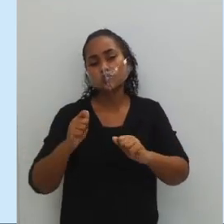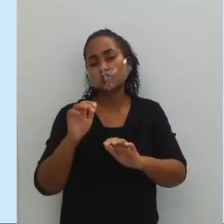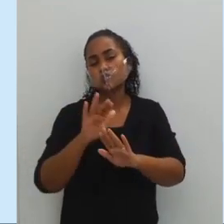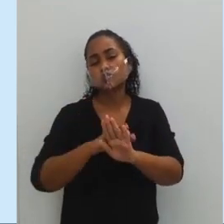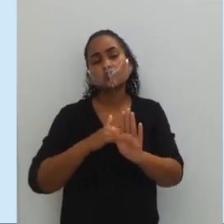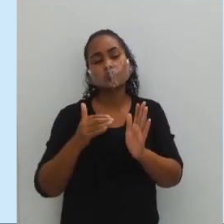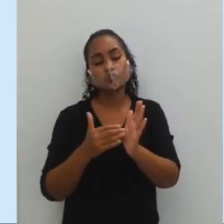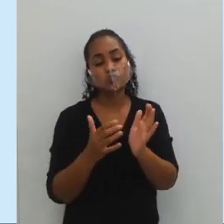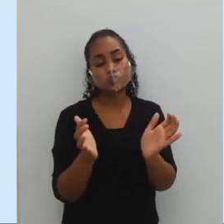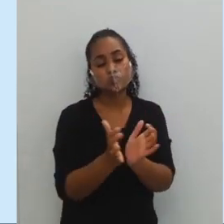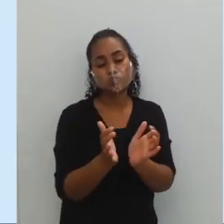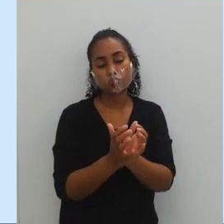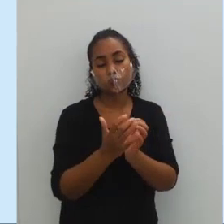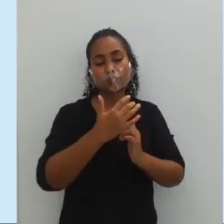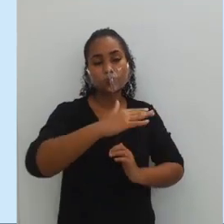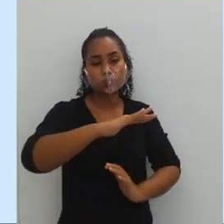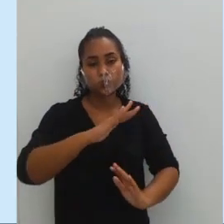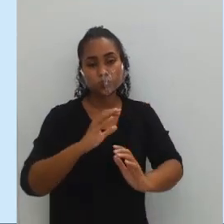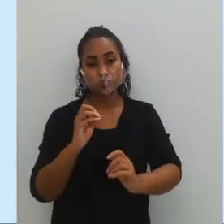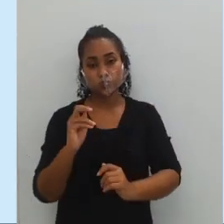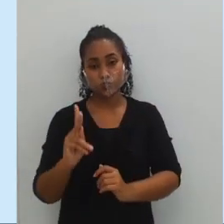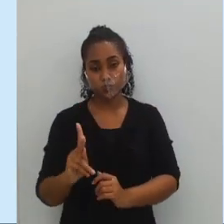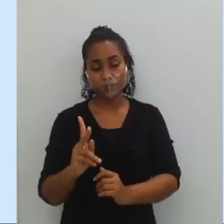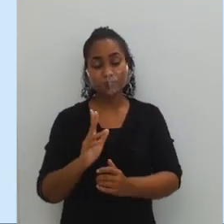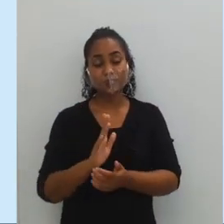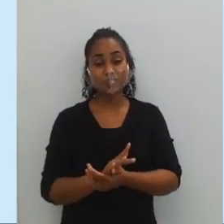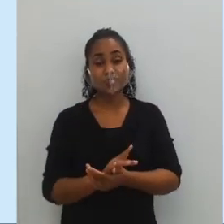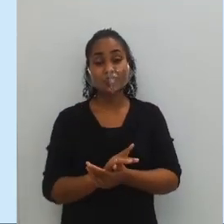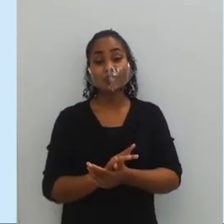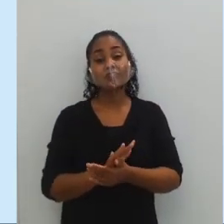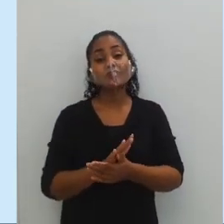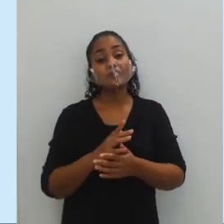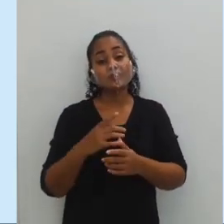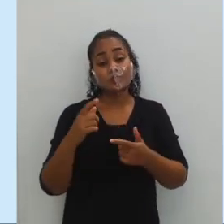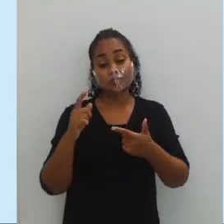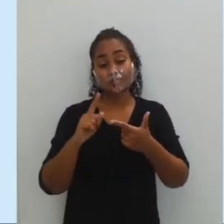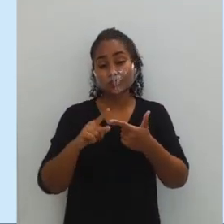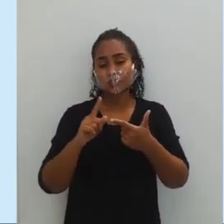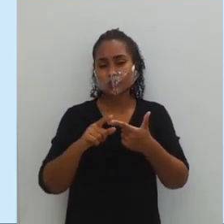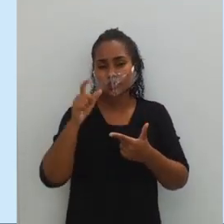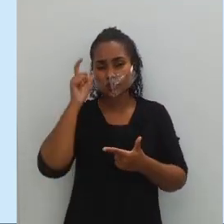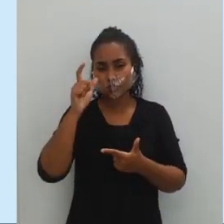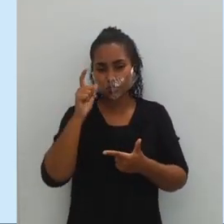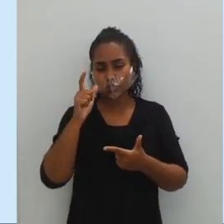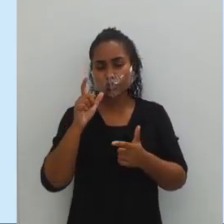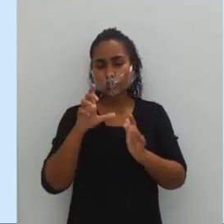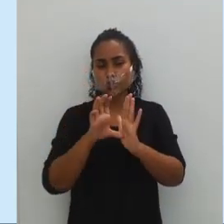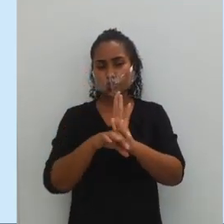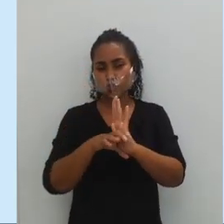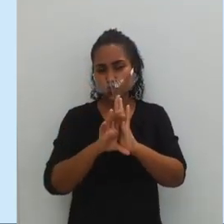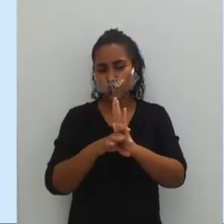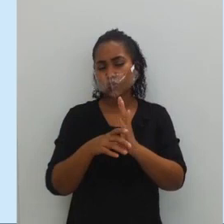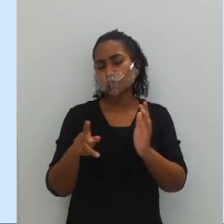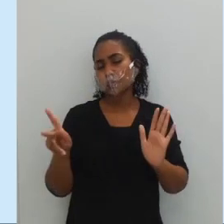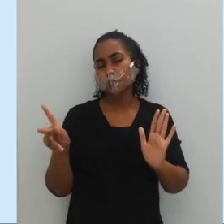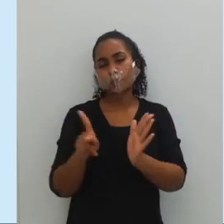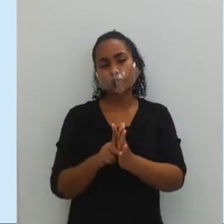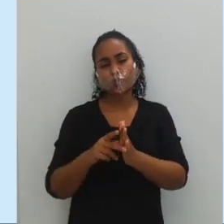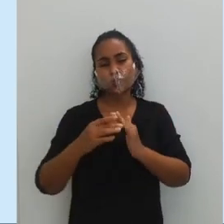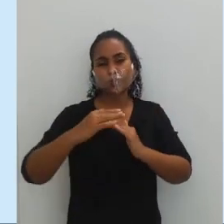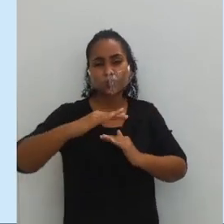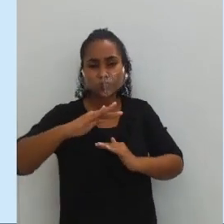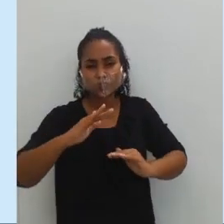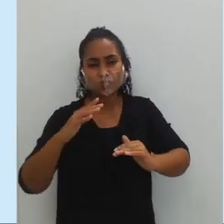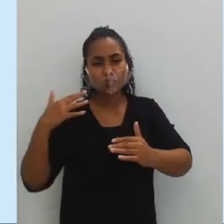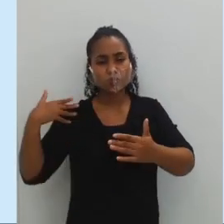conceituou tudo na caixinha de lutas, ok? A segunda coisa, que era os conceitos sobre as lutas,